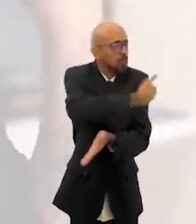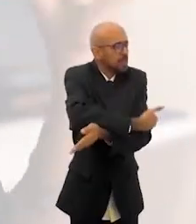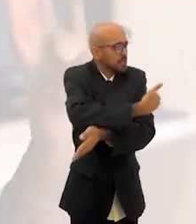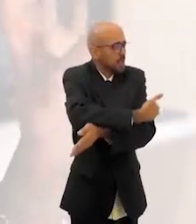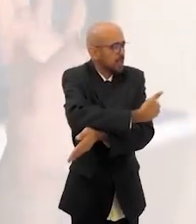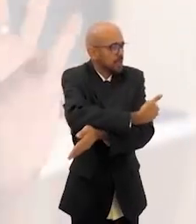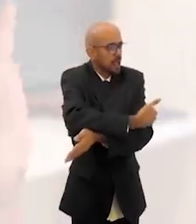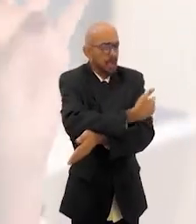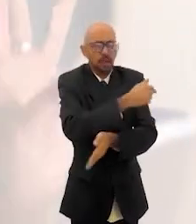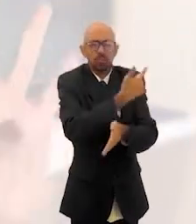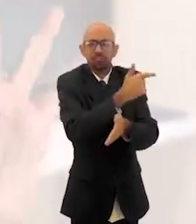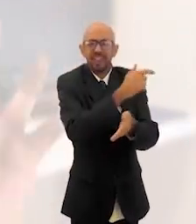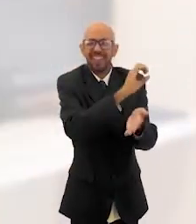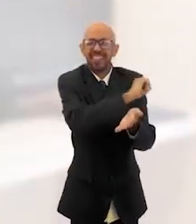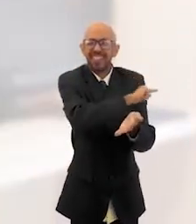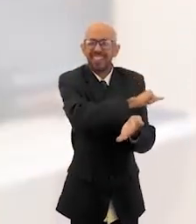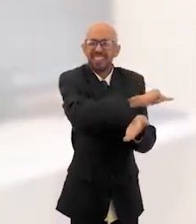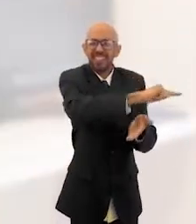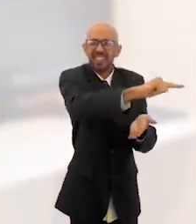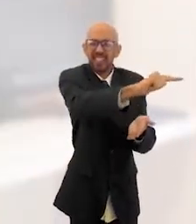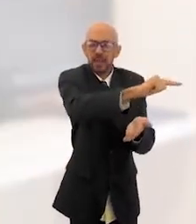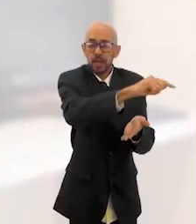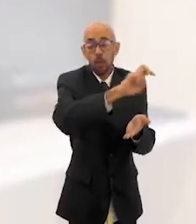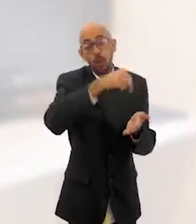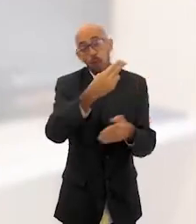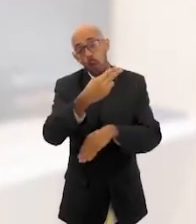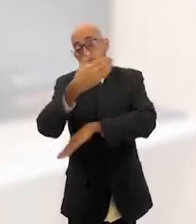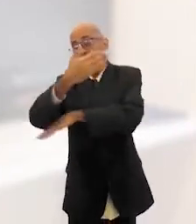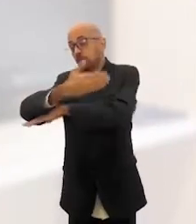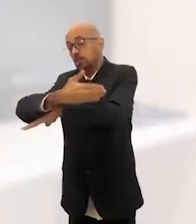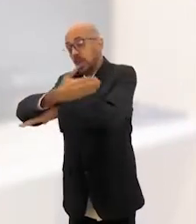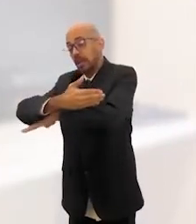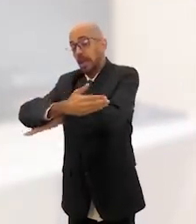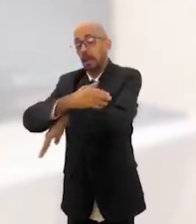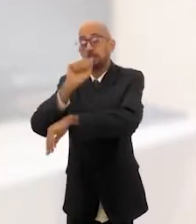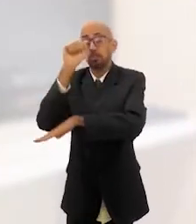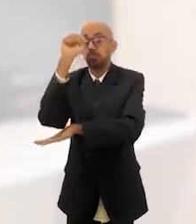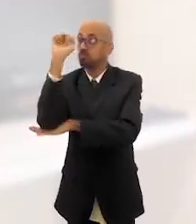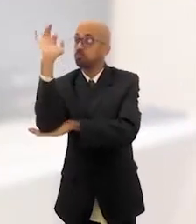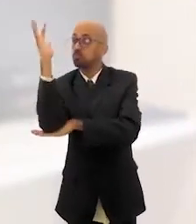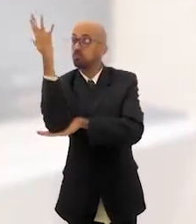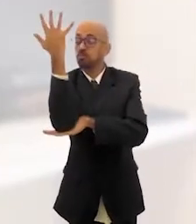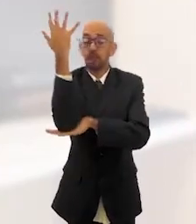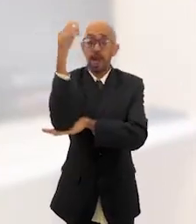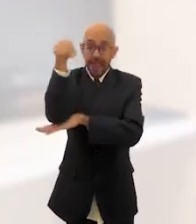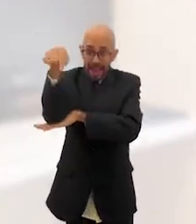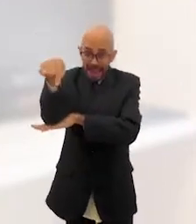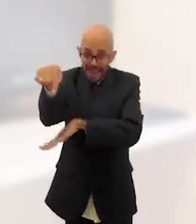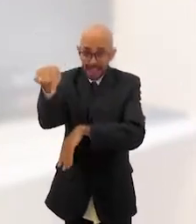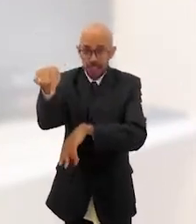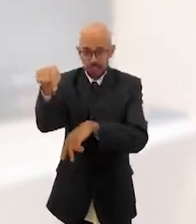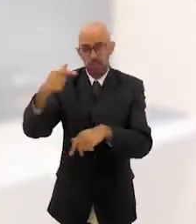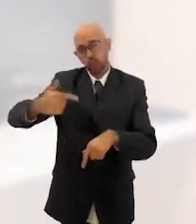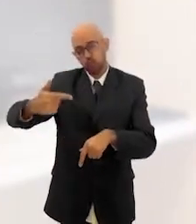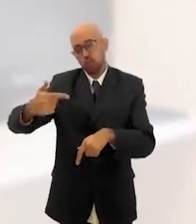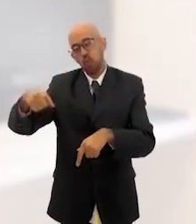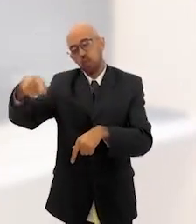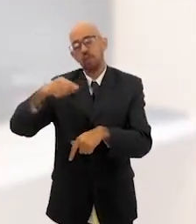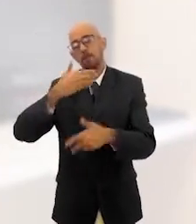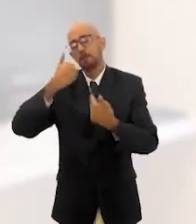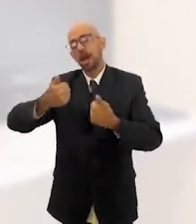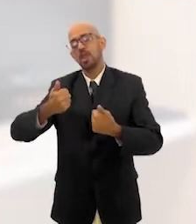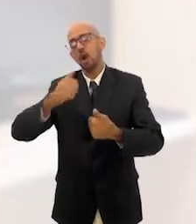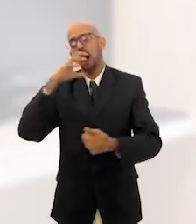janela para um lugar assim que não tem nada e com uma janela para o verde, se recuperam mais rápido os pacientes